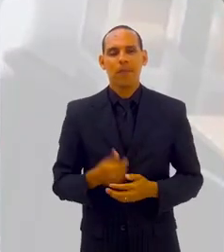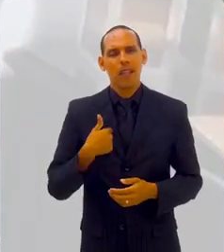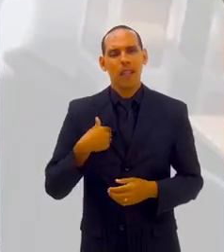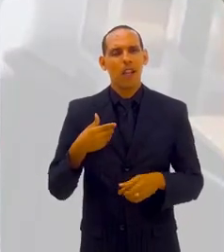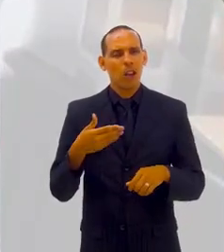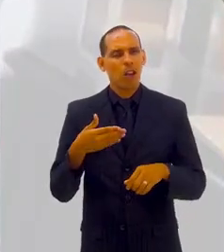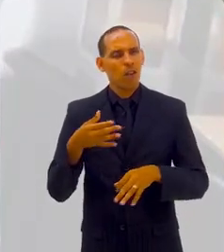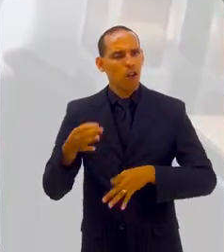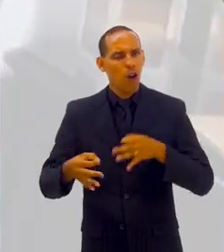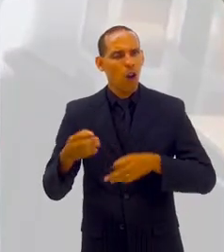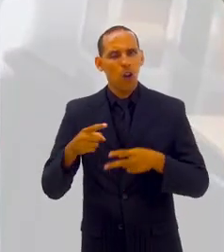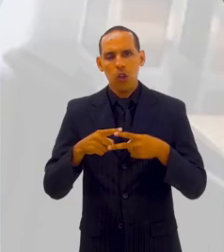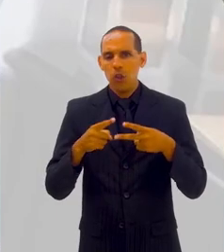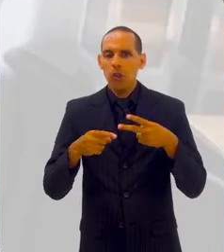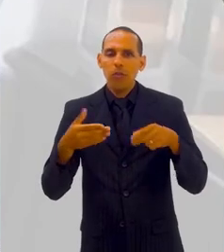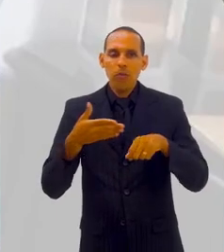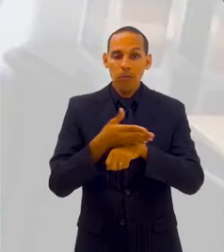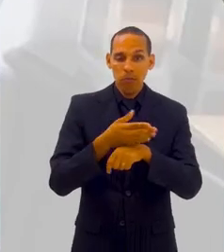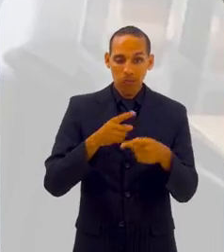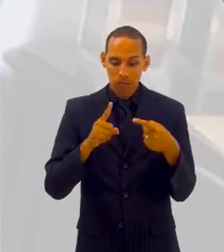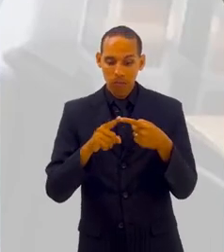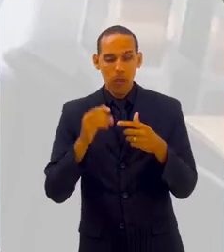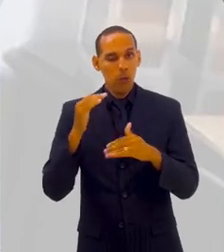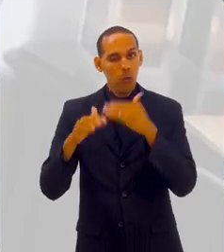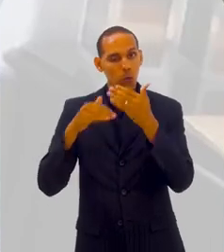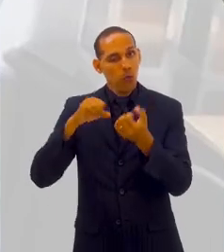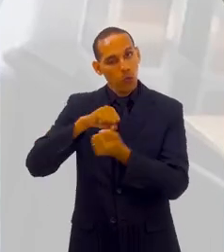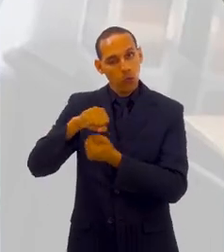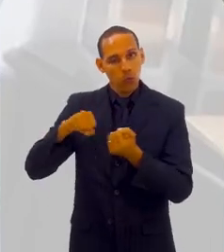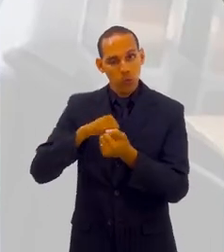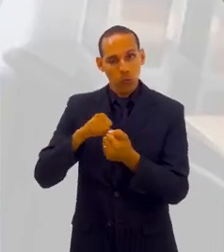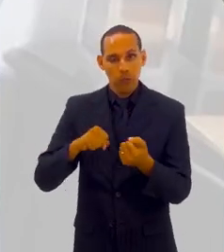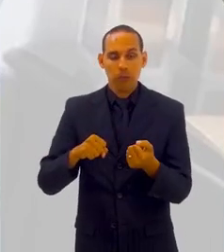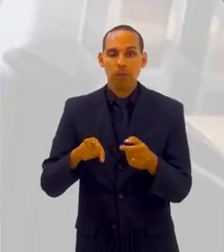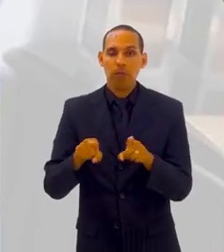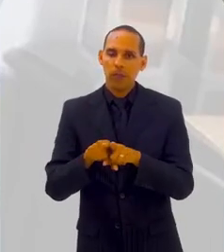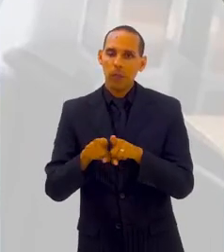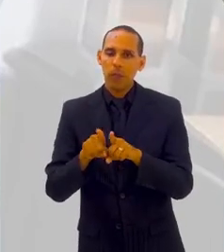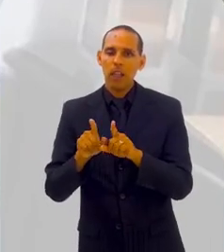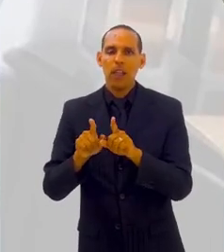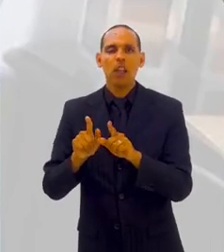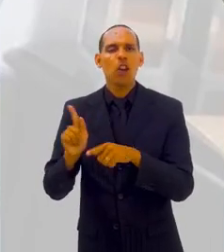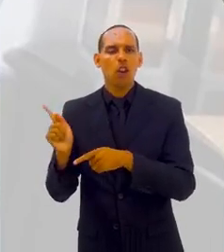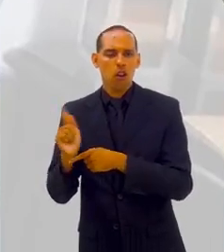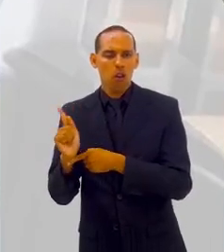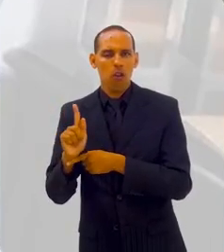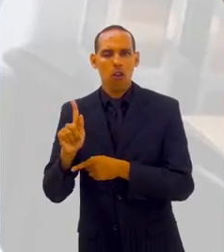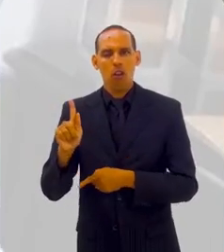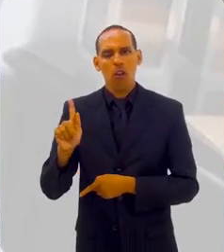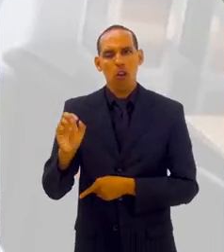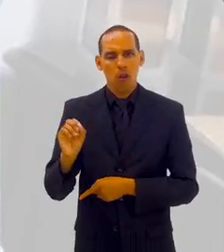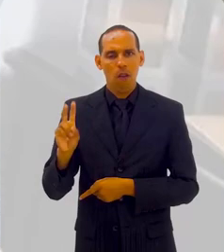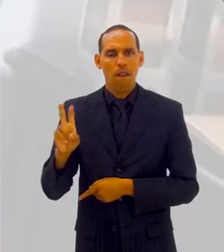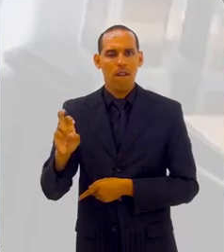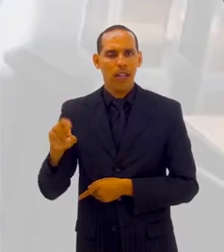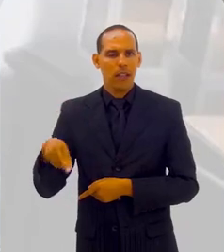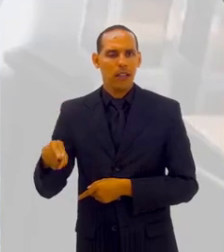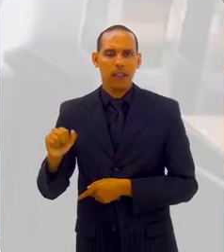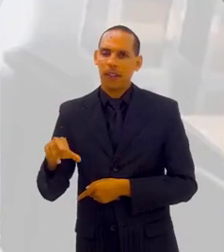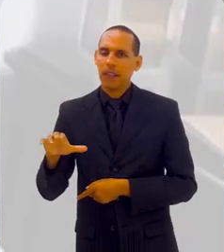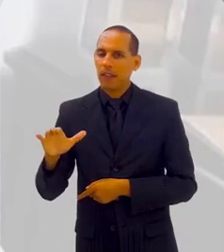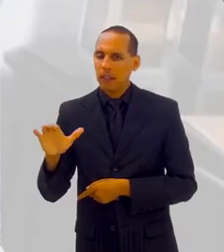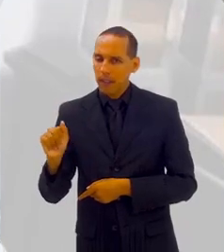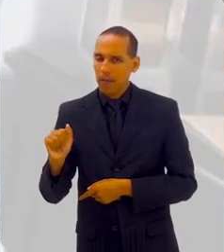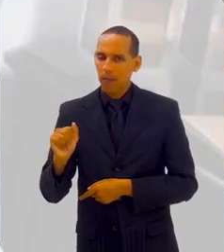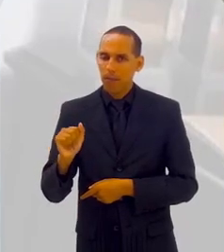disposição, acho que eu participo de 2 fóruns, né, o de desenvolvimento sustentável e de governança. Alguns temas fogem um pouco da